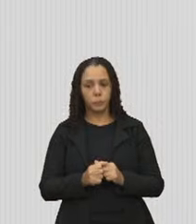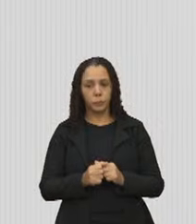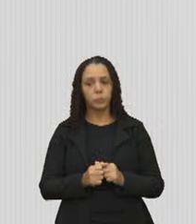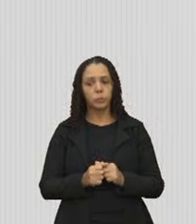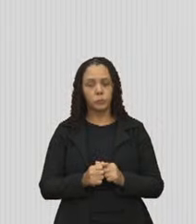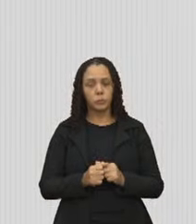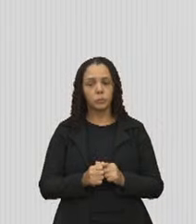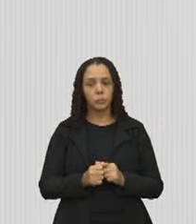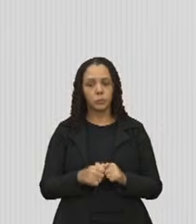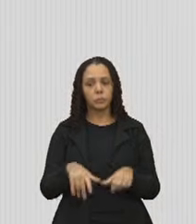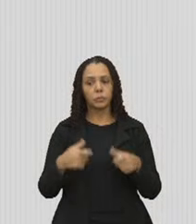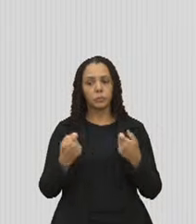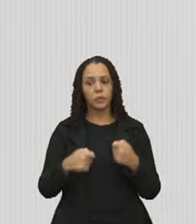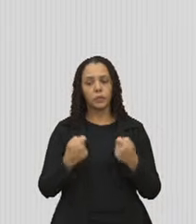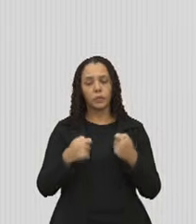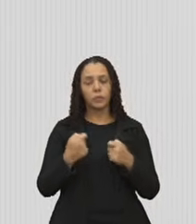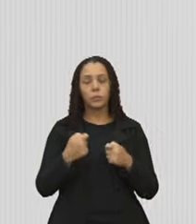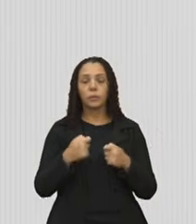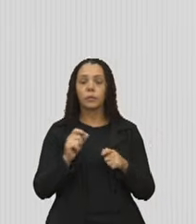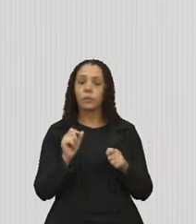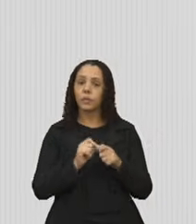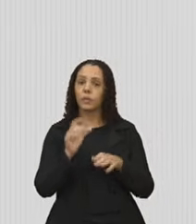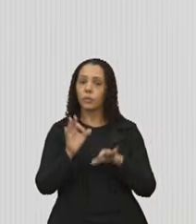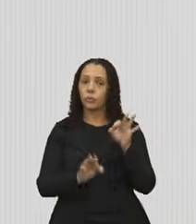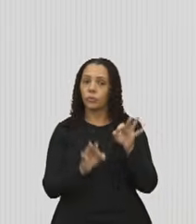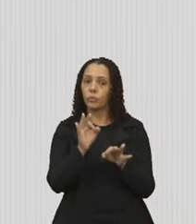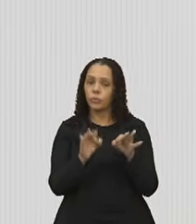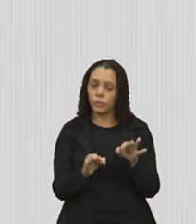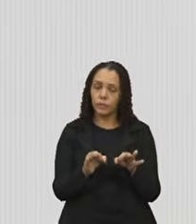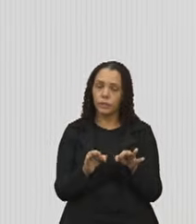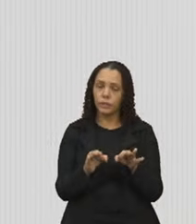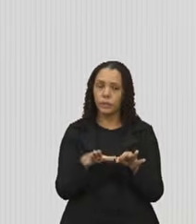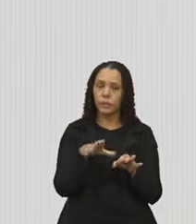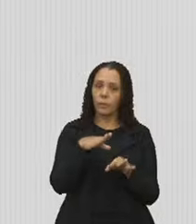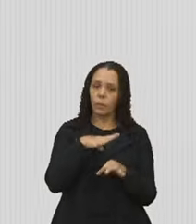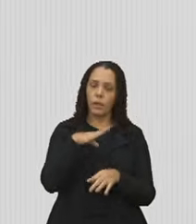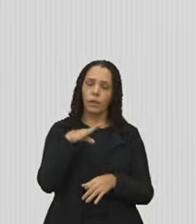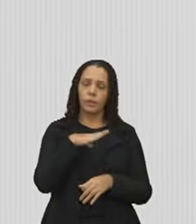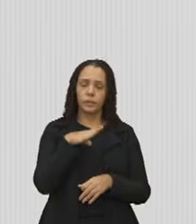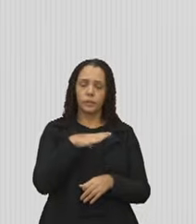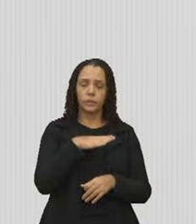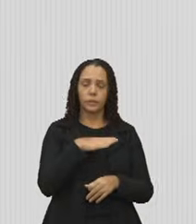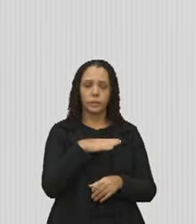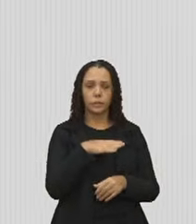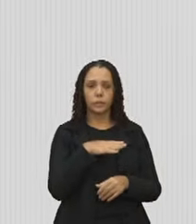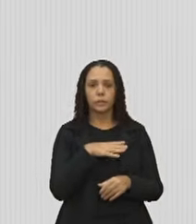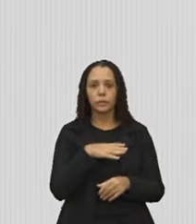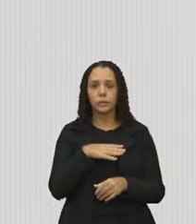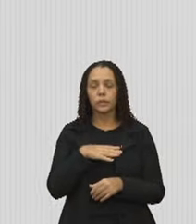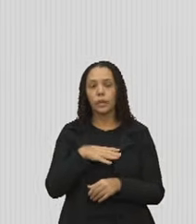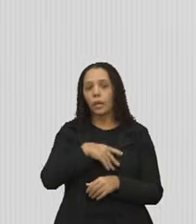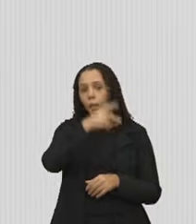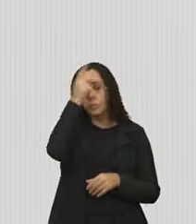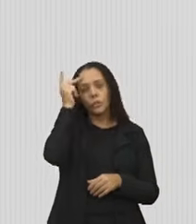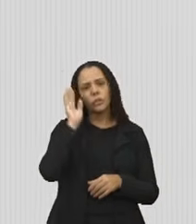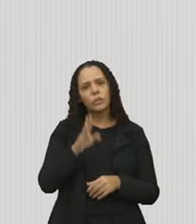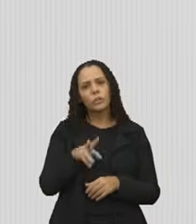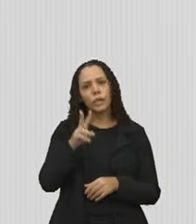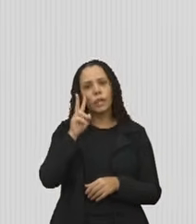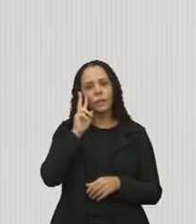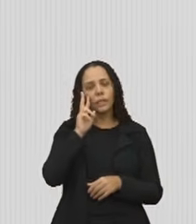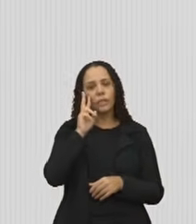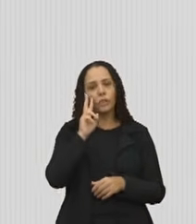que fazer justiça com o nosso município. E vou dizer mais. Alguém já assistiu The